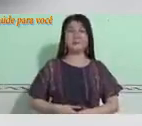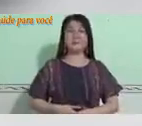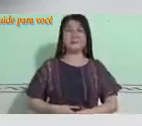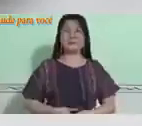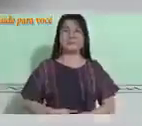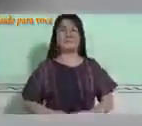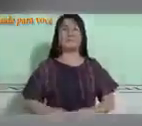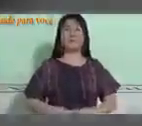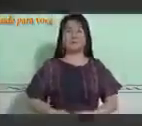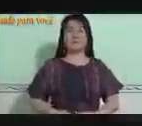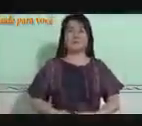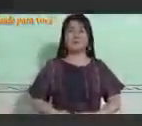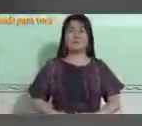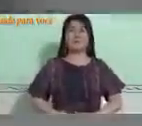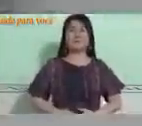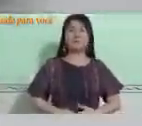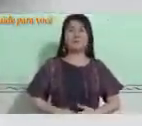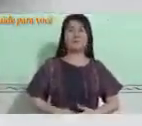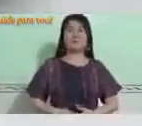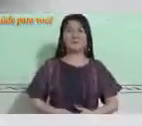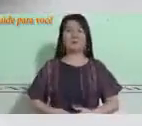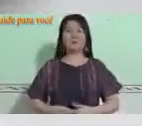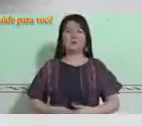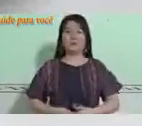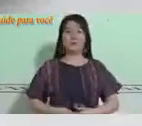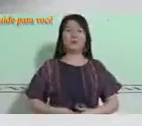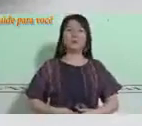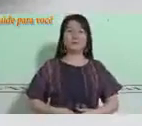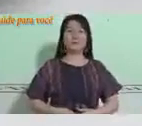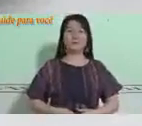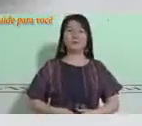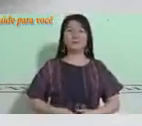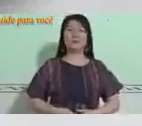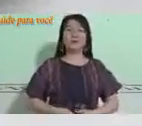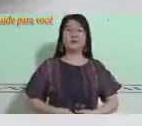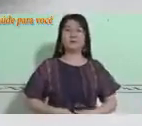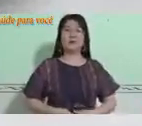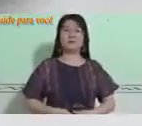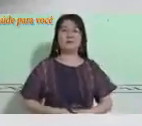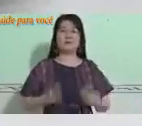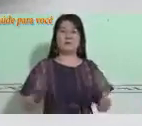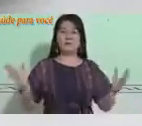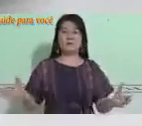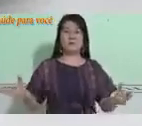da gordura da dieta é absorvida pelos vasos linfáticos no intestino.